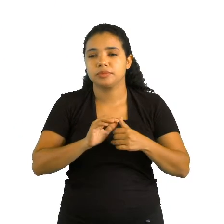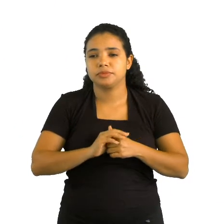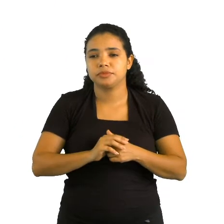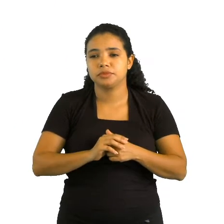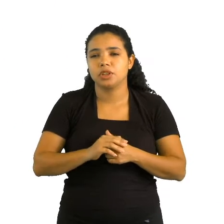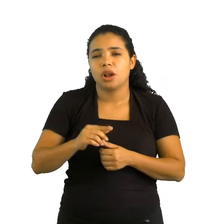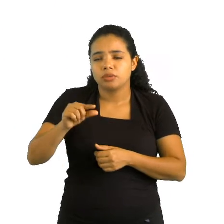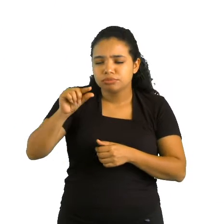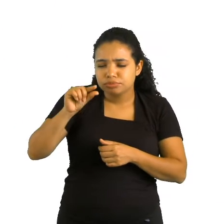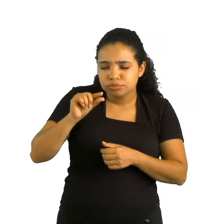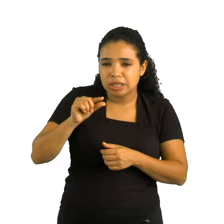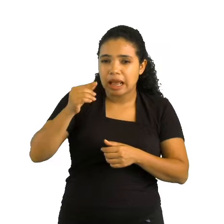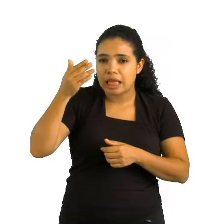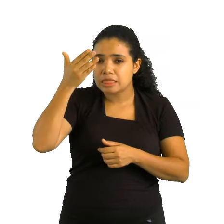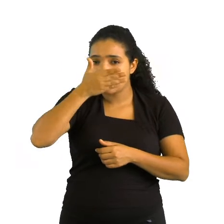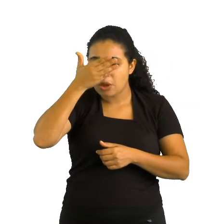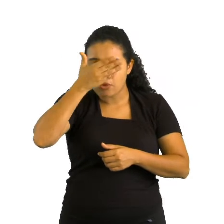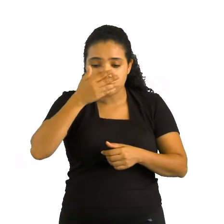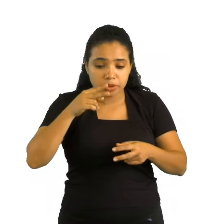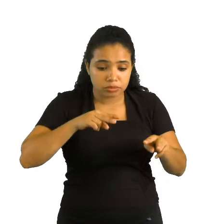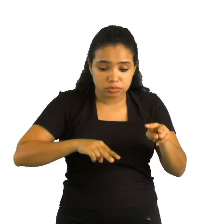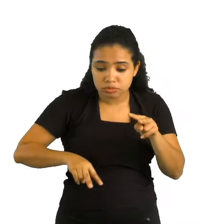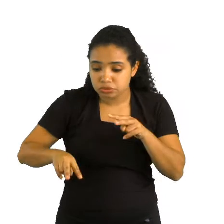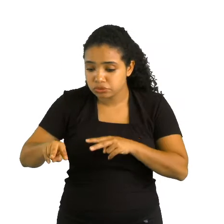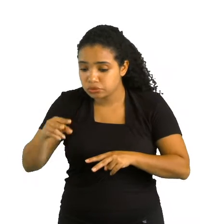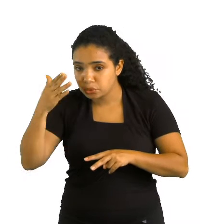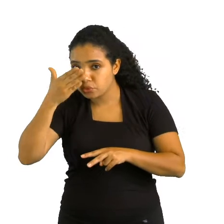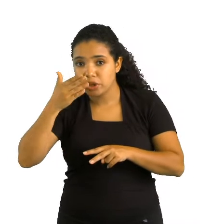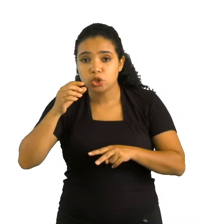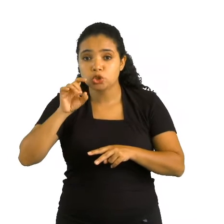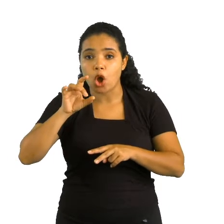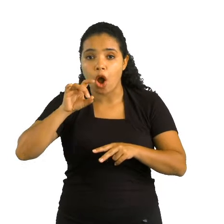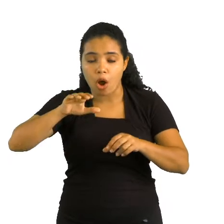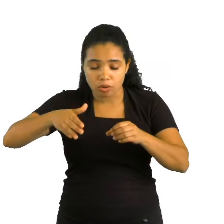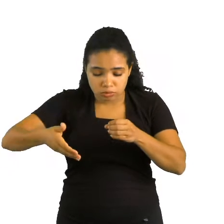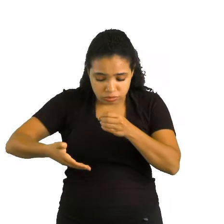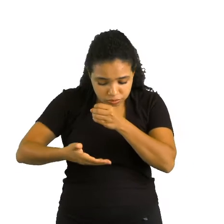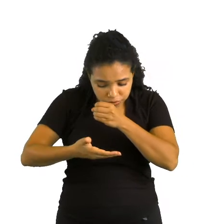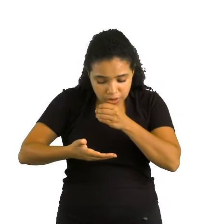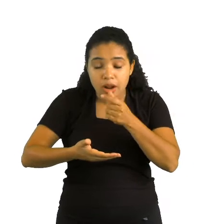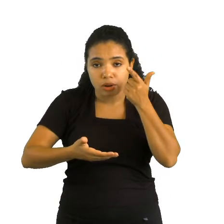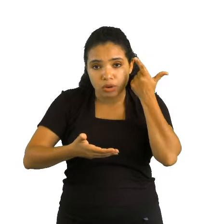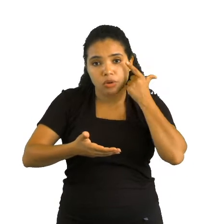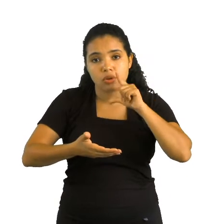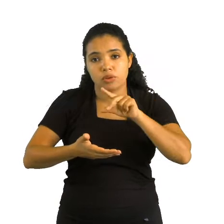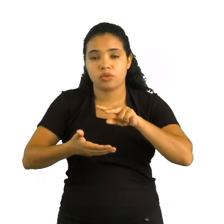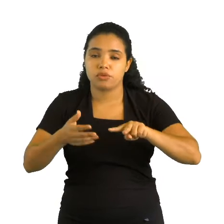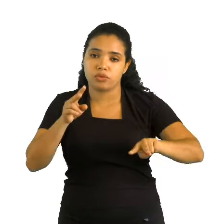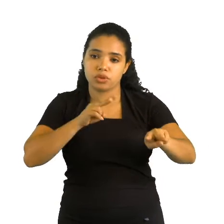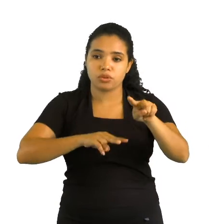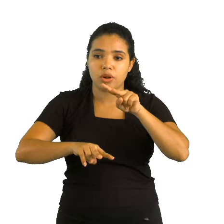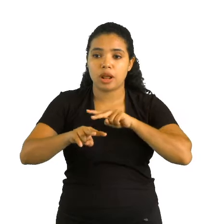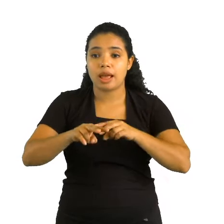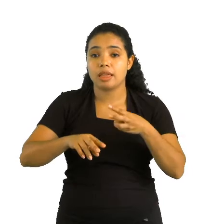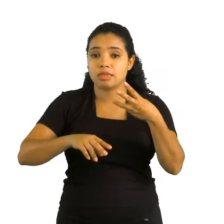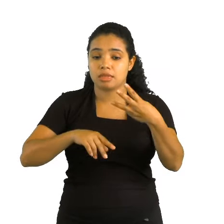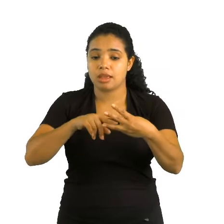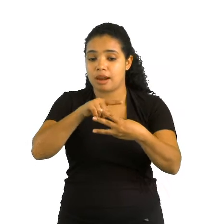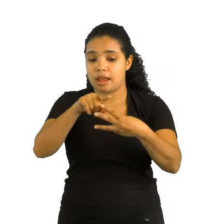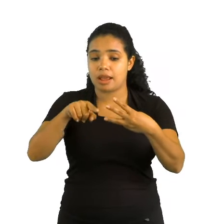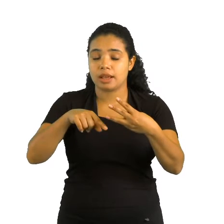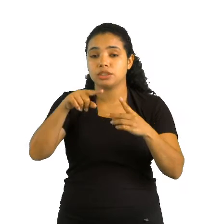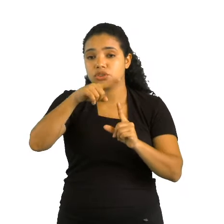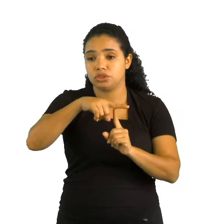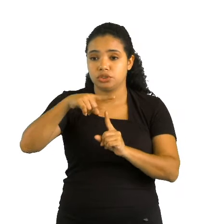tão pequenos que não podem ser vistos a olho nu. E eles são 3 tipos de micro-organismo. Vocês